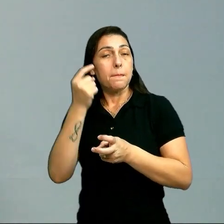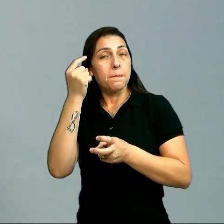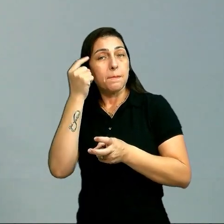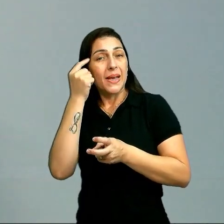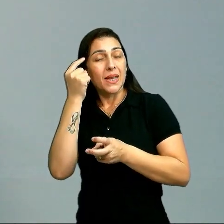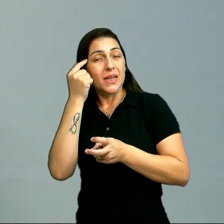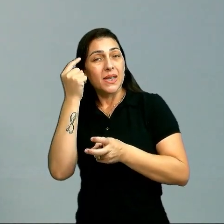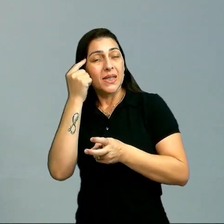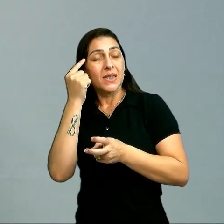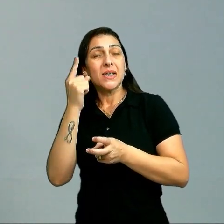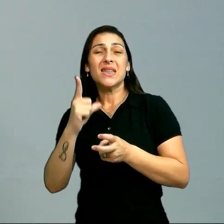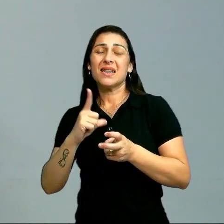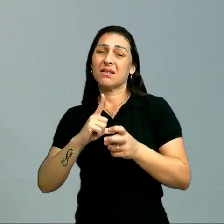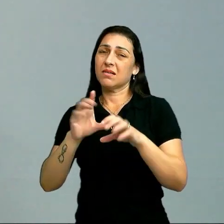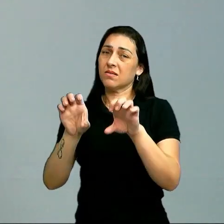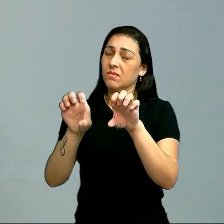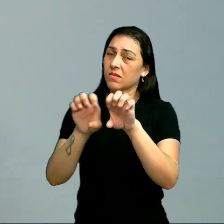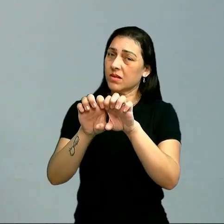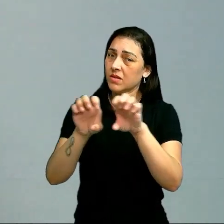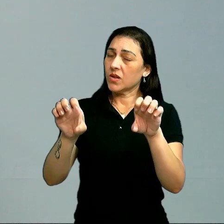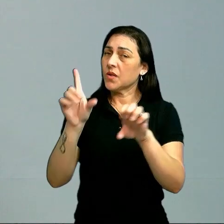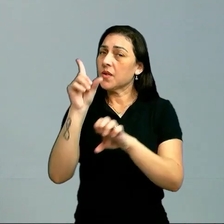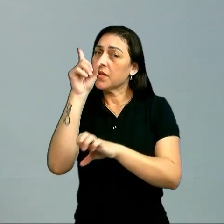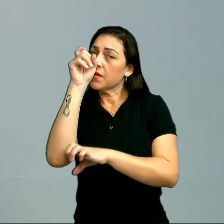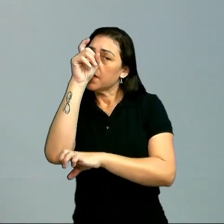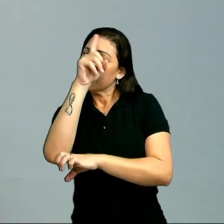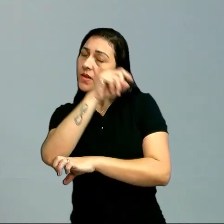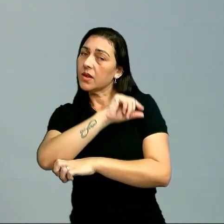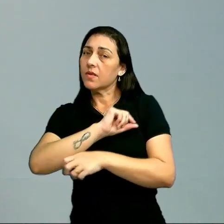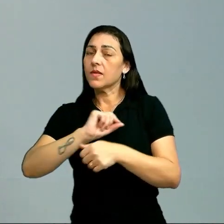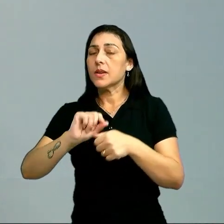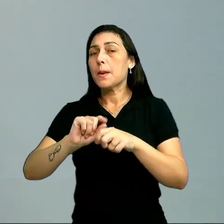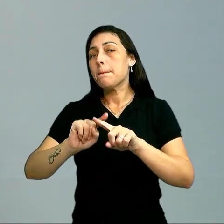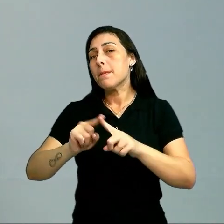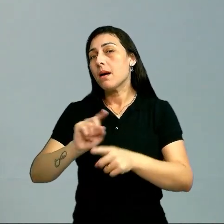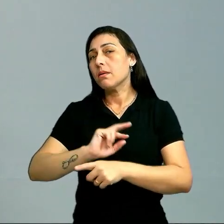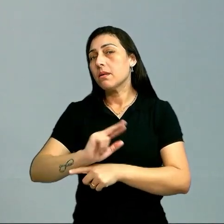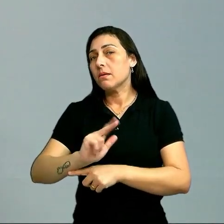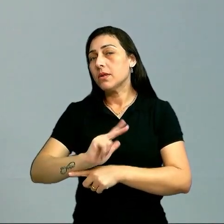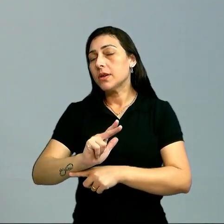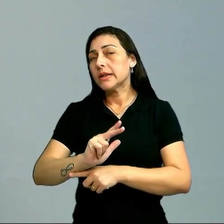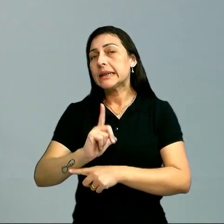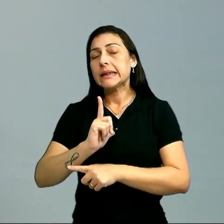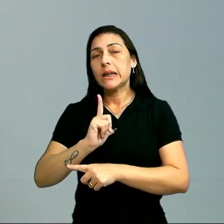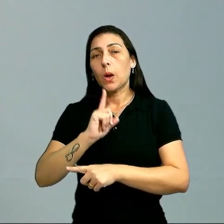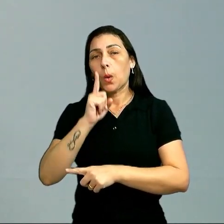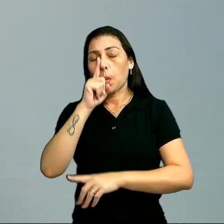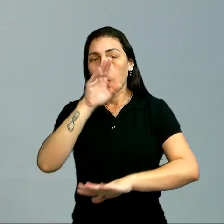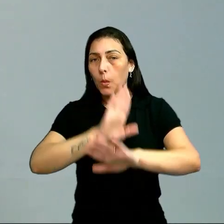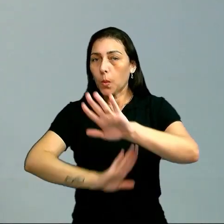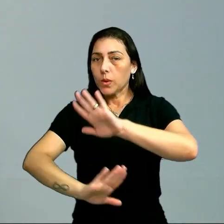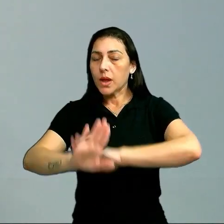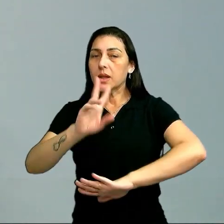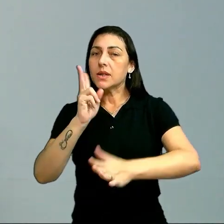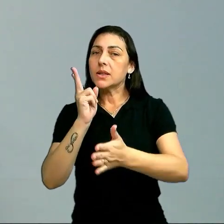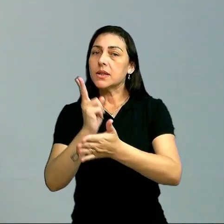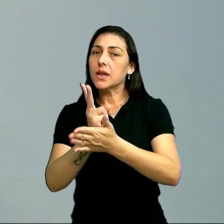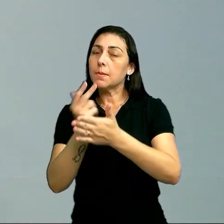que tem equações que elas são difíceis de fazer, mas não. Temos que ter cuidado sempre